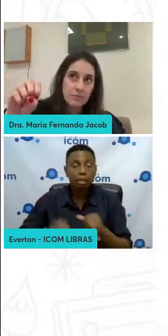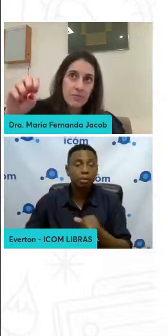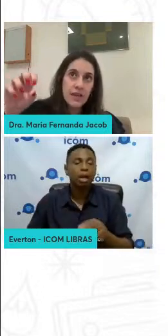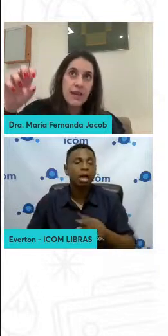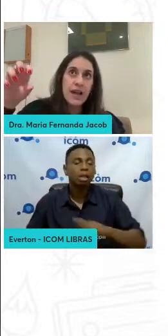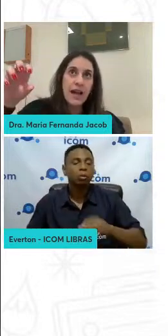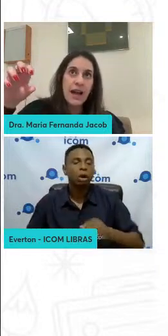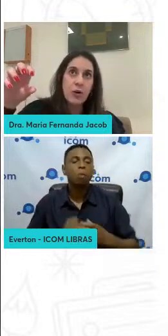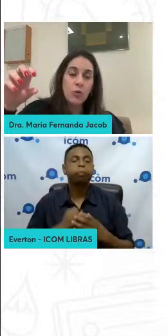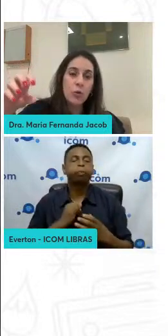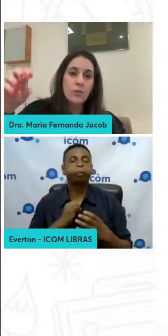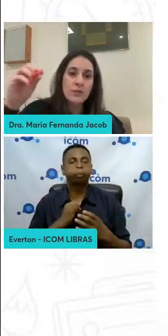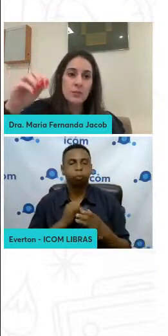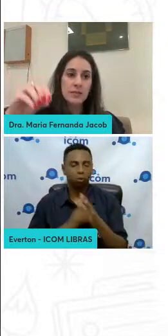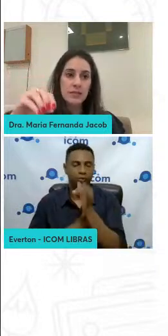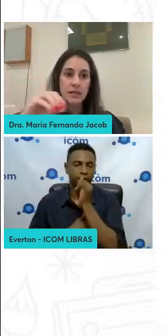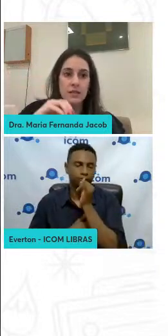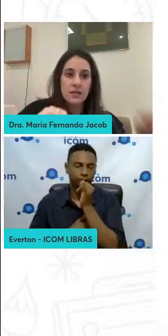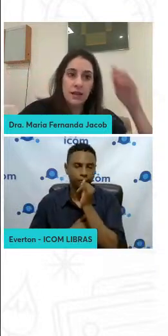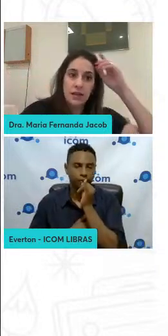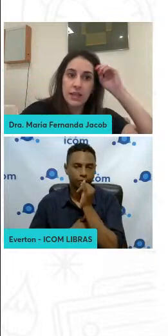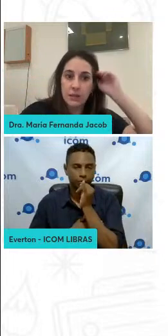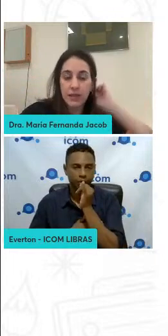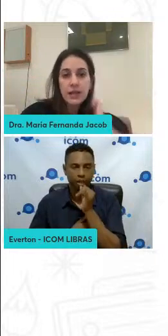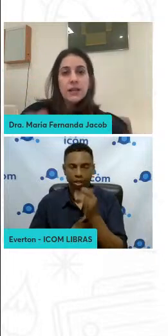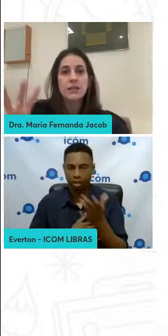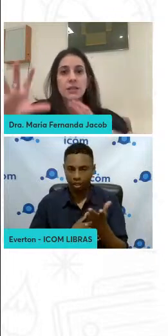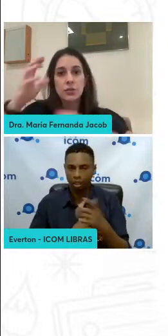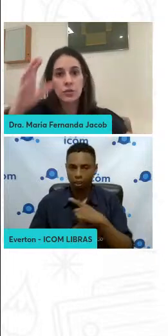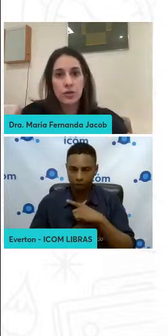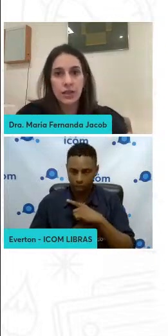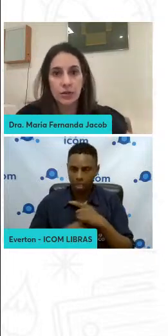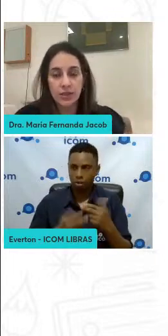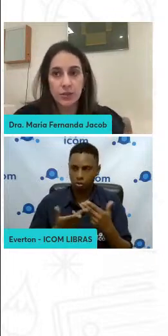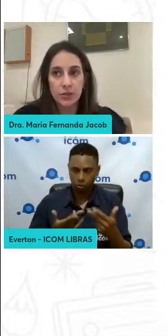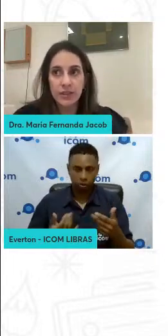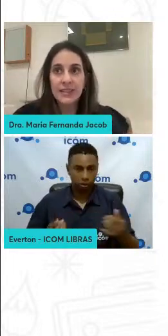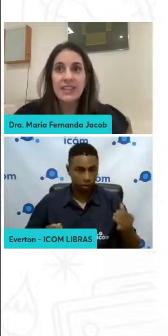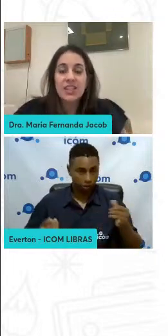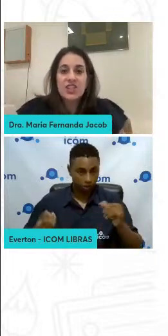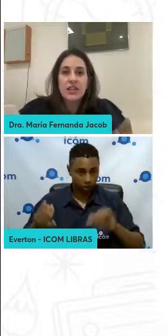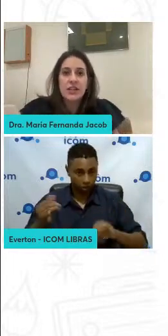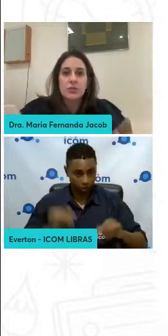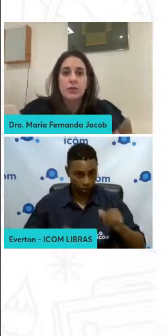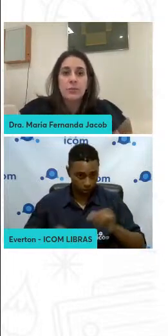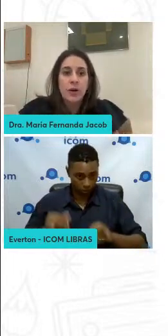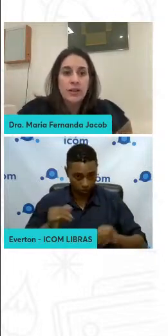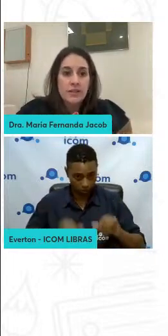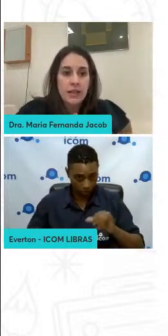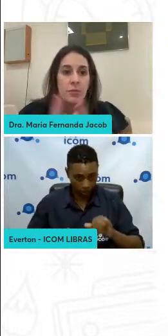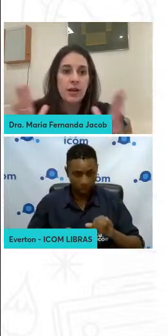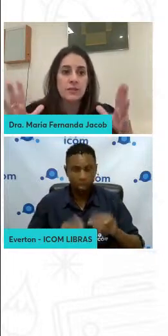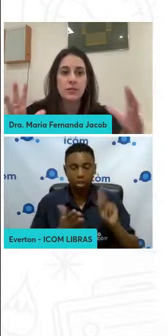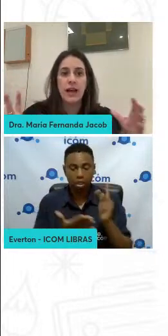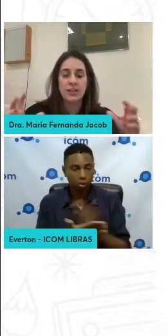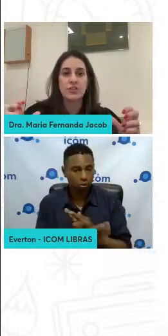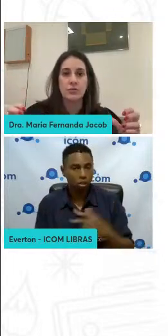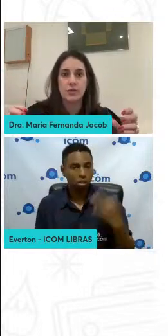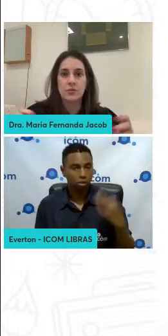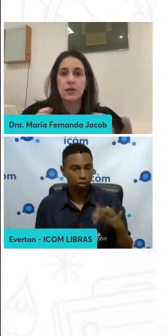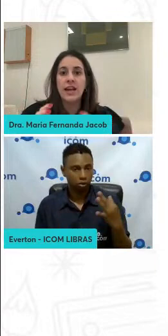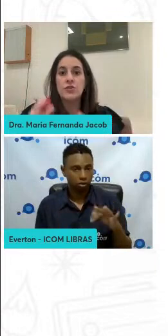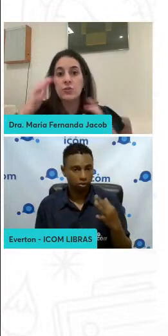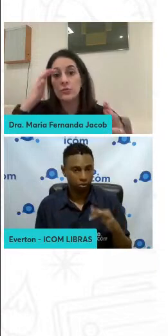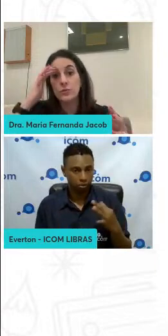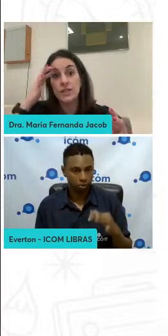tem alguma substância química no local da dor que gera dor. Por exemplo, ácido